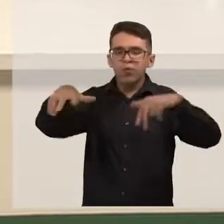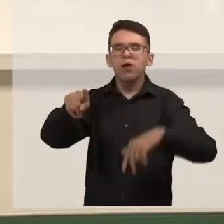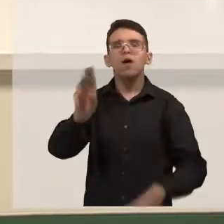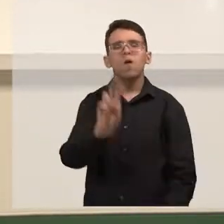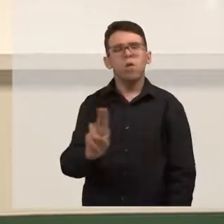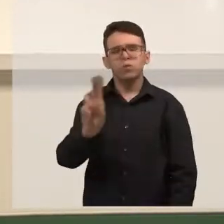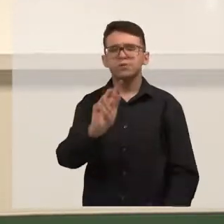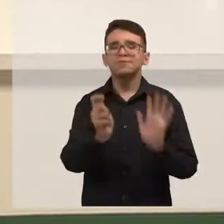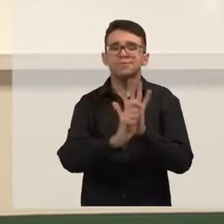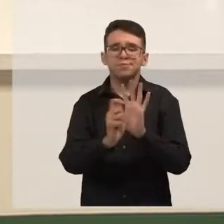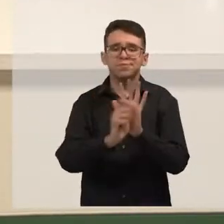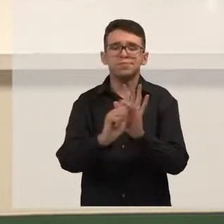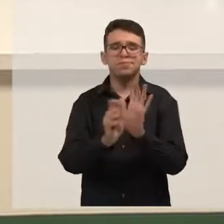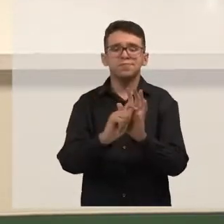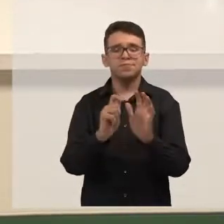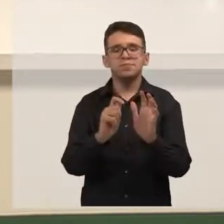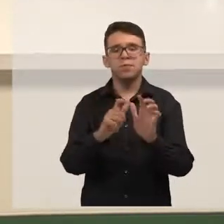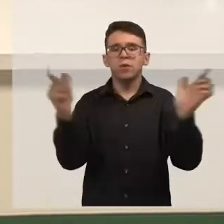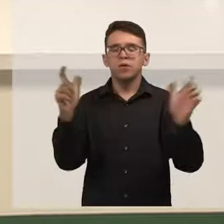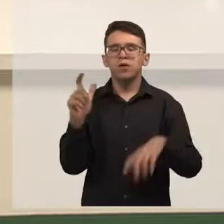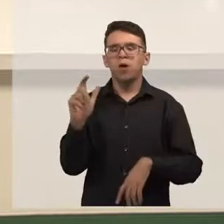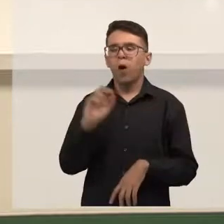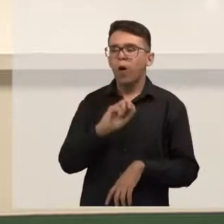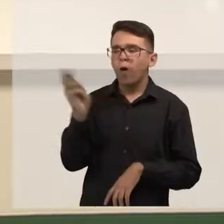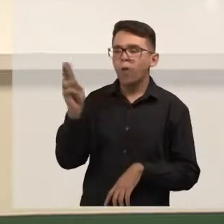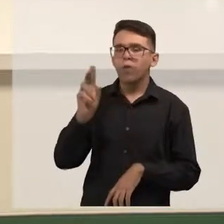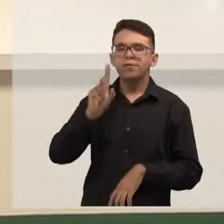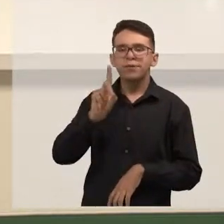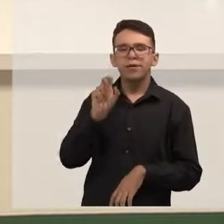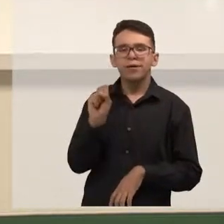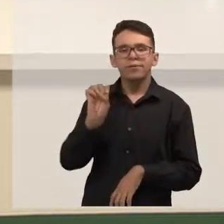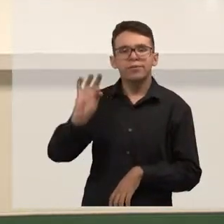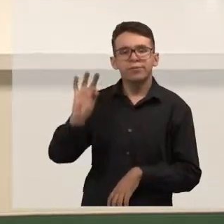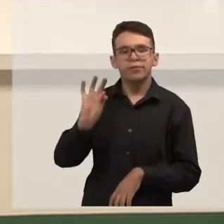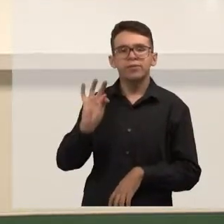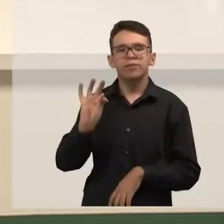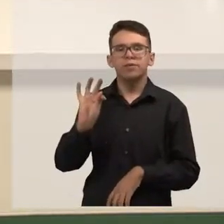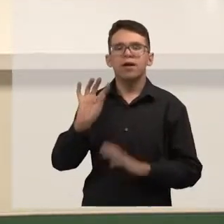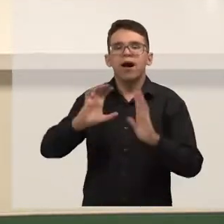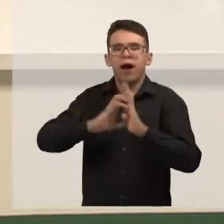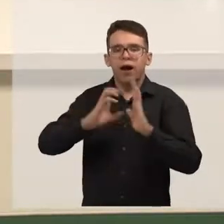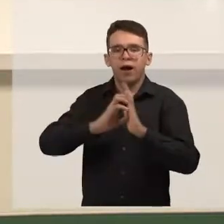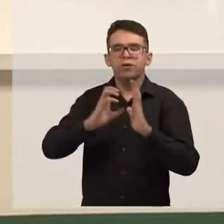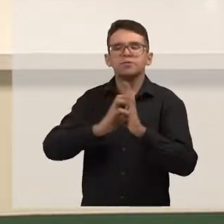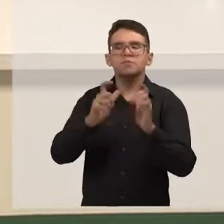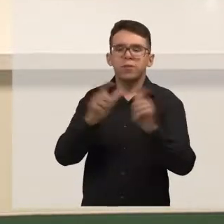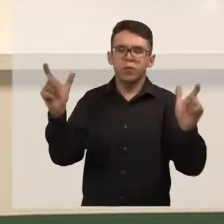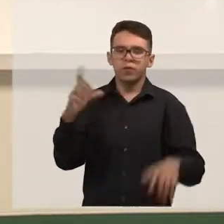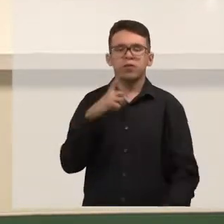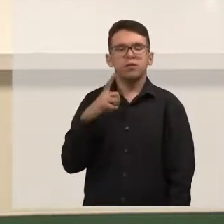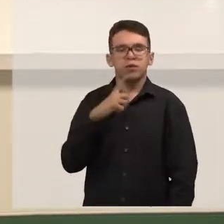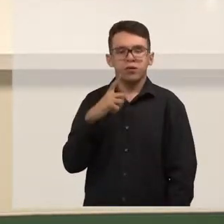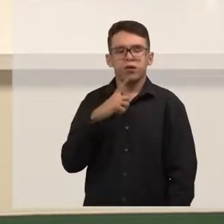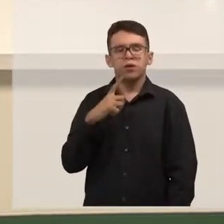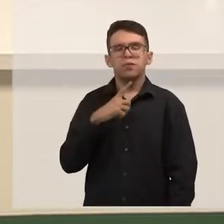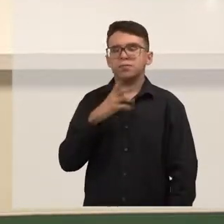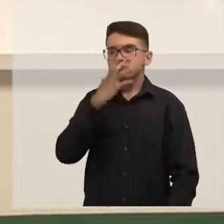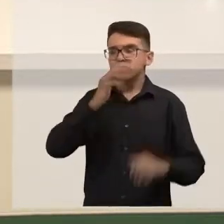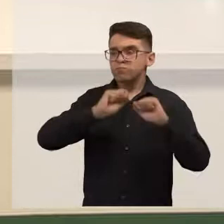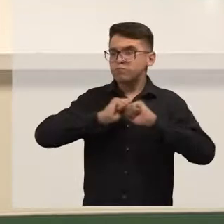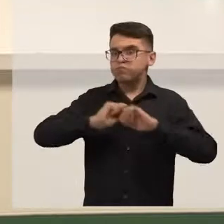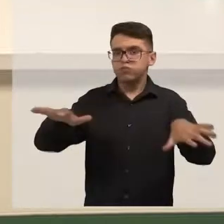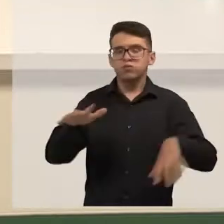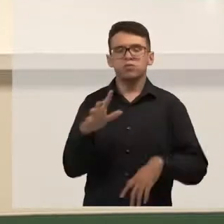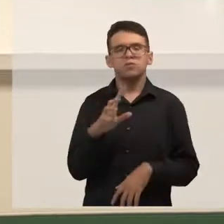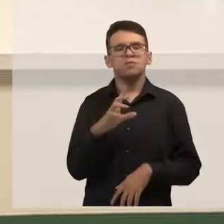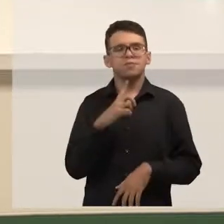dependentes químicos. Portadores de doenças sexualmente transmissíveis, boa parte delas já com AIDS. Quer dizer, é uma epidemia que tem...